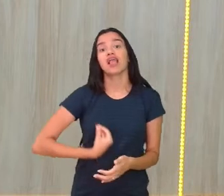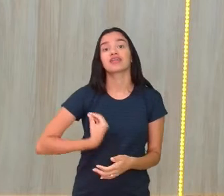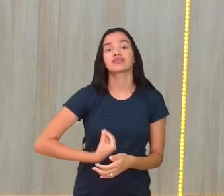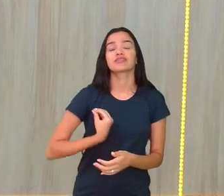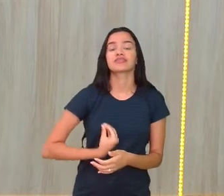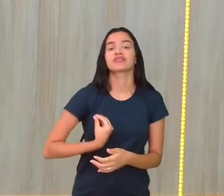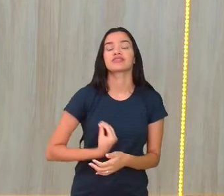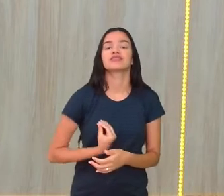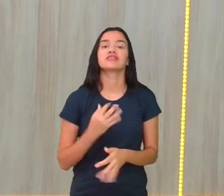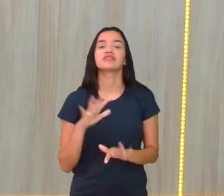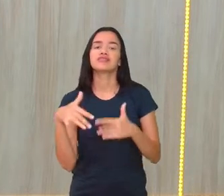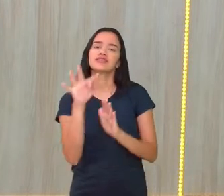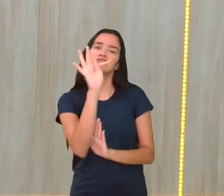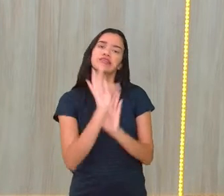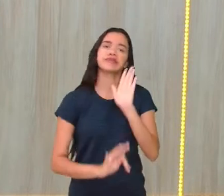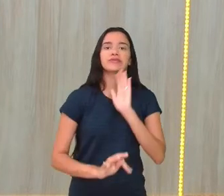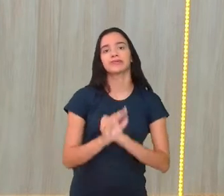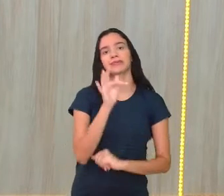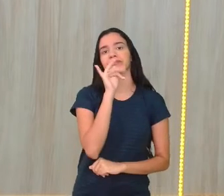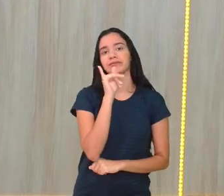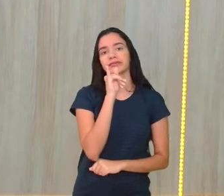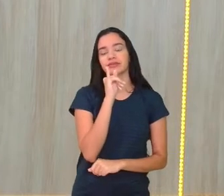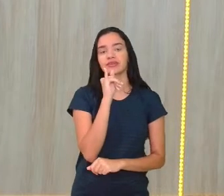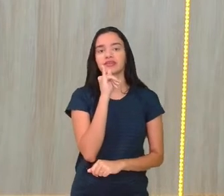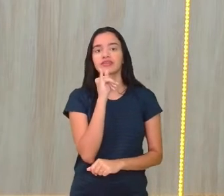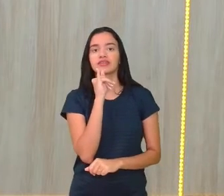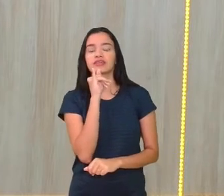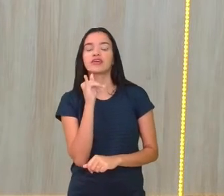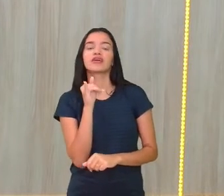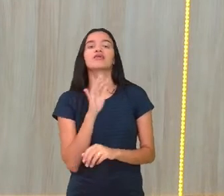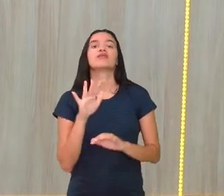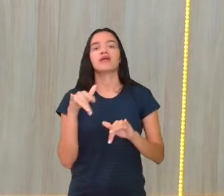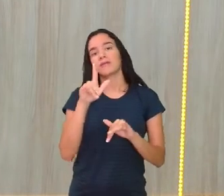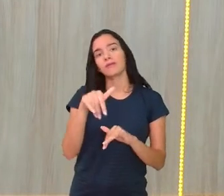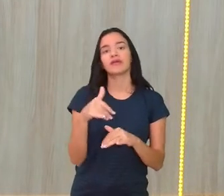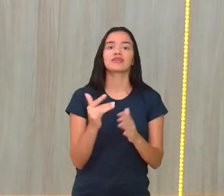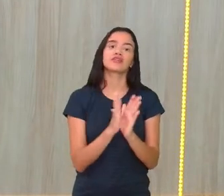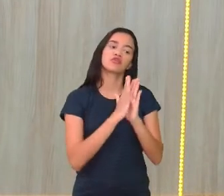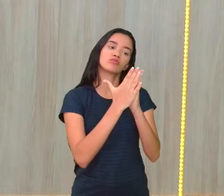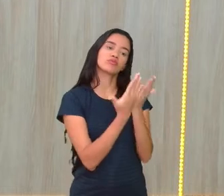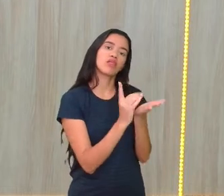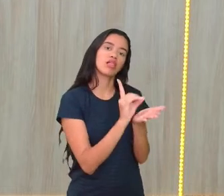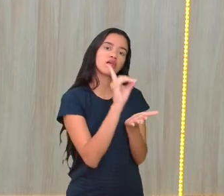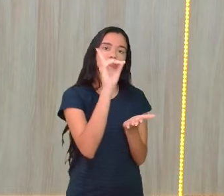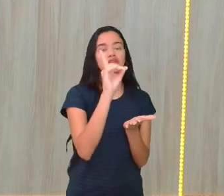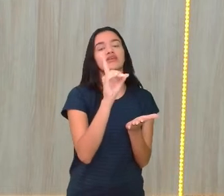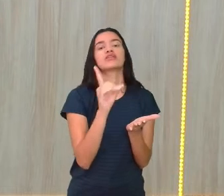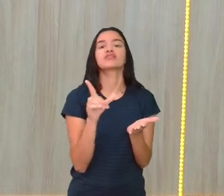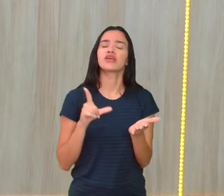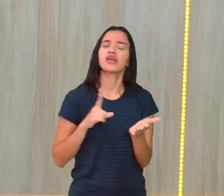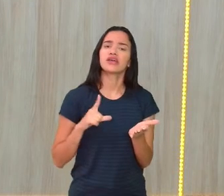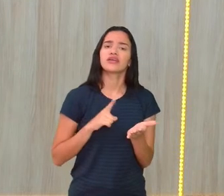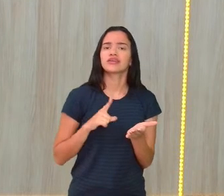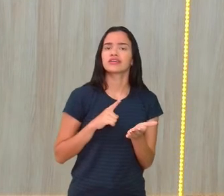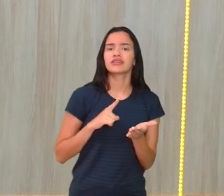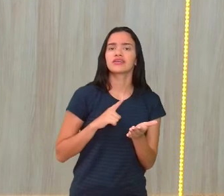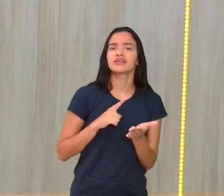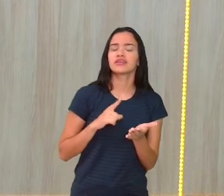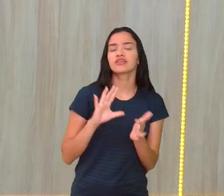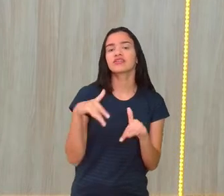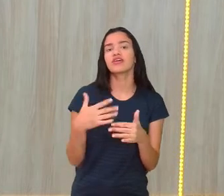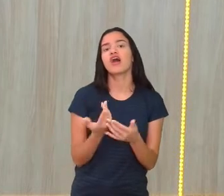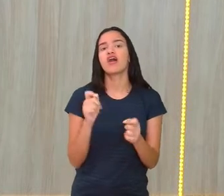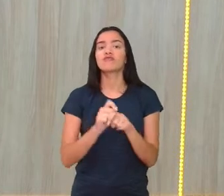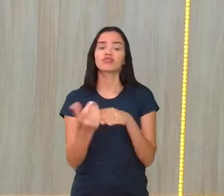né, textos, por exemplo, nos Salmos, né, da Bíblia, né, que apontam, né,